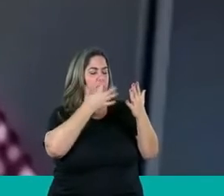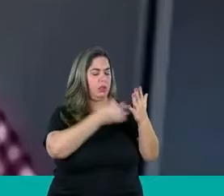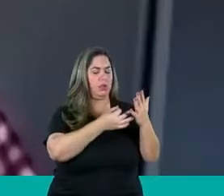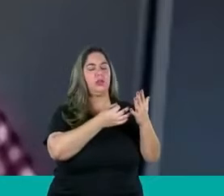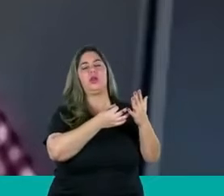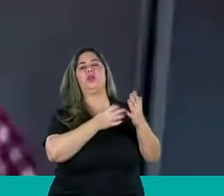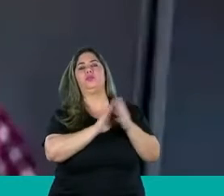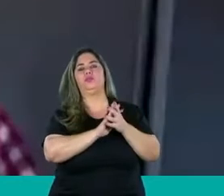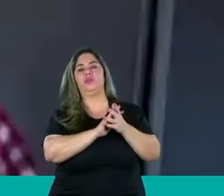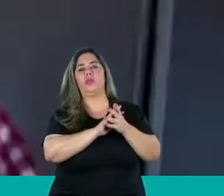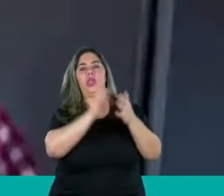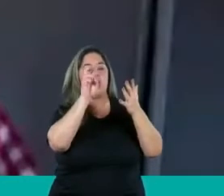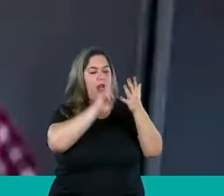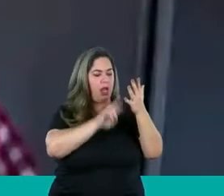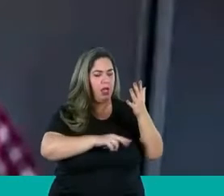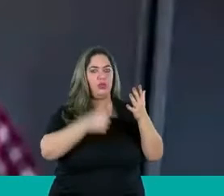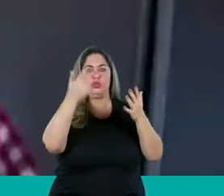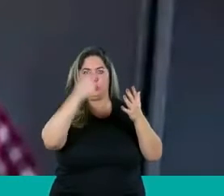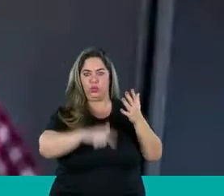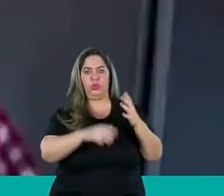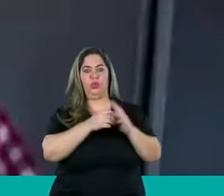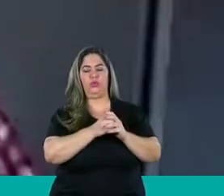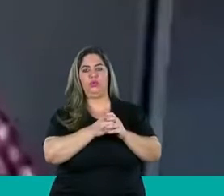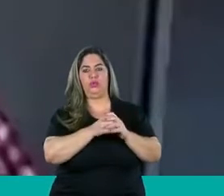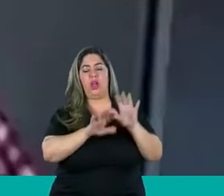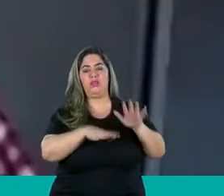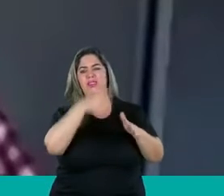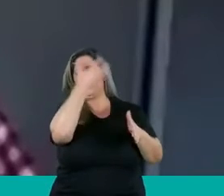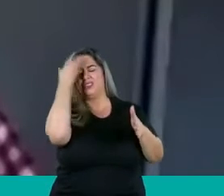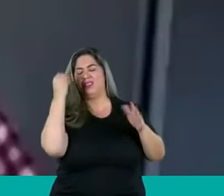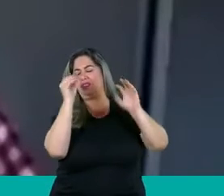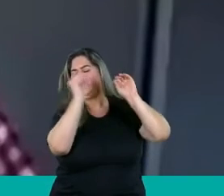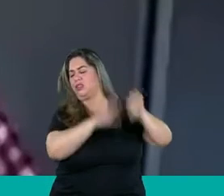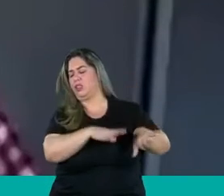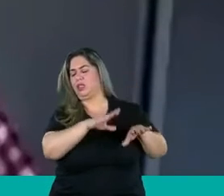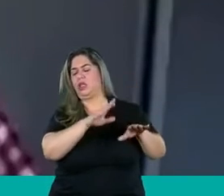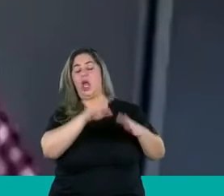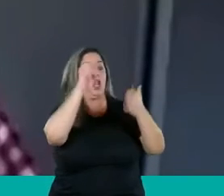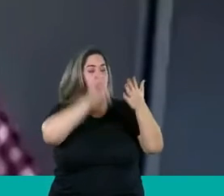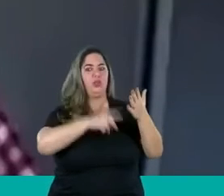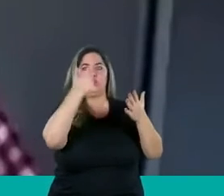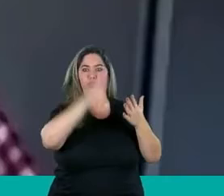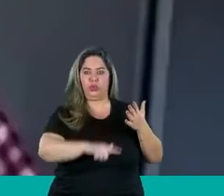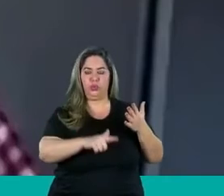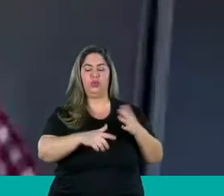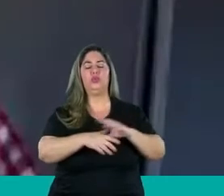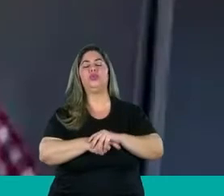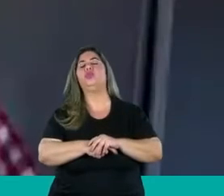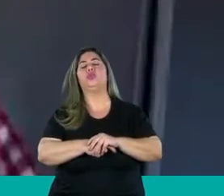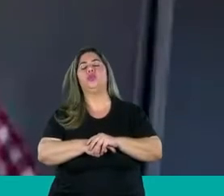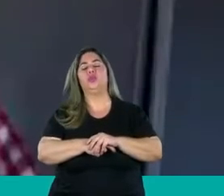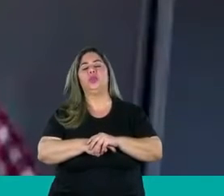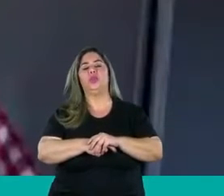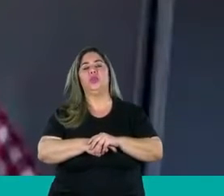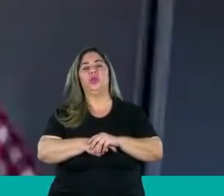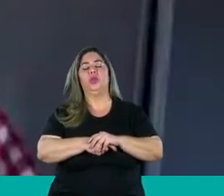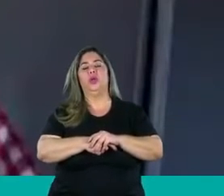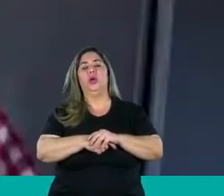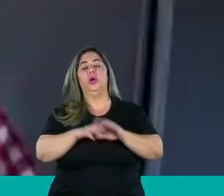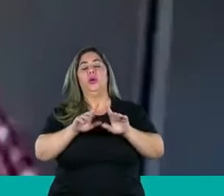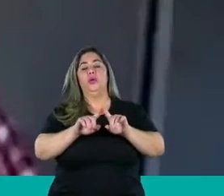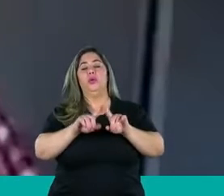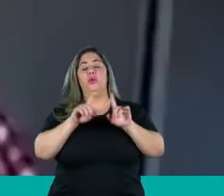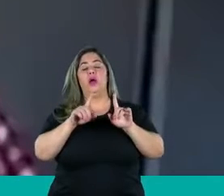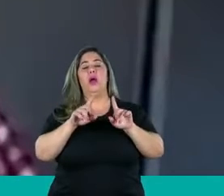caso. E quando a gente entra nesse mundo, nessa cosmovisão, nos defrontamos com